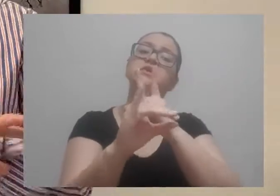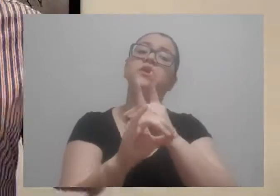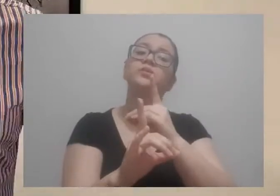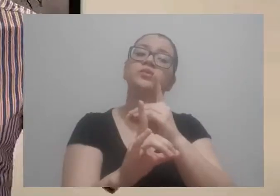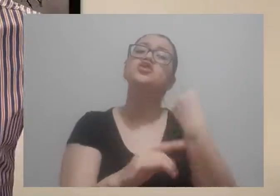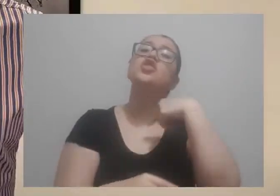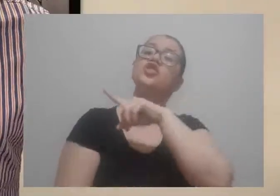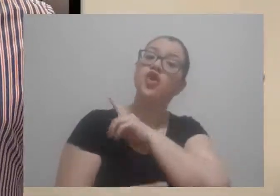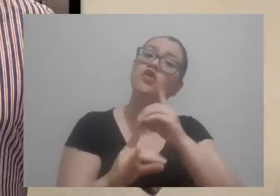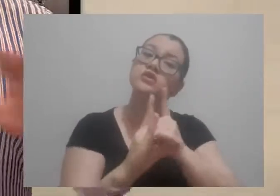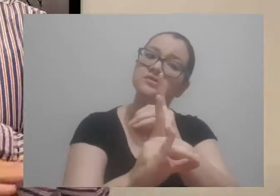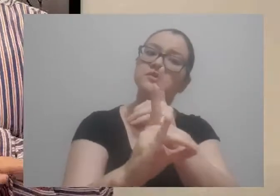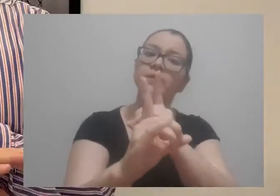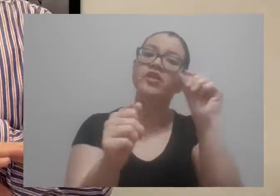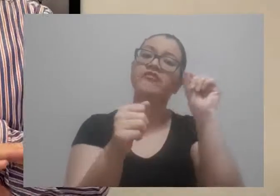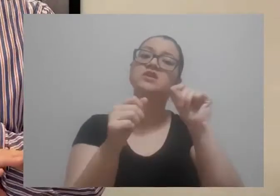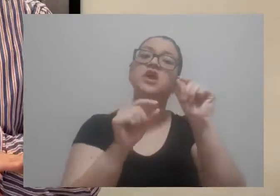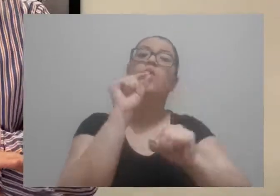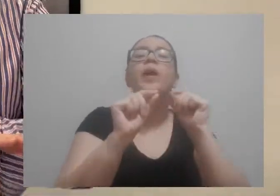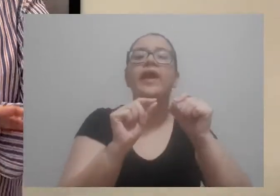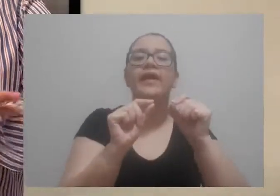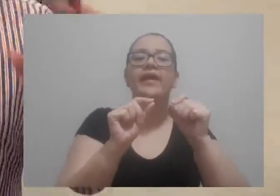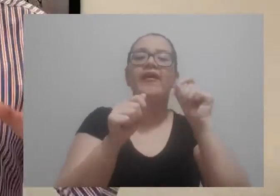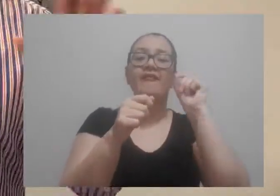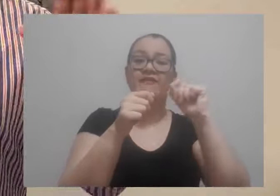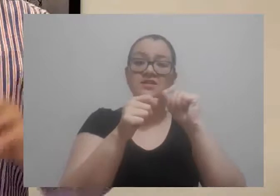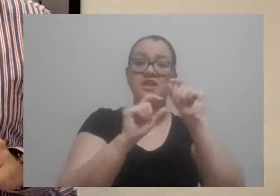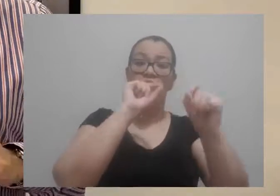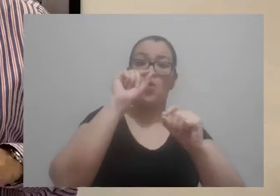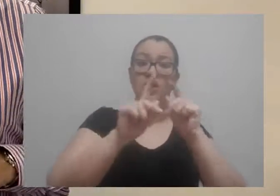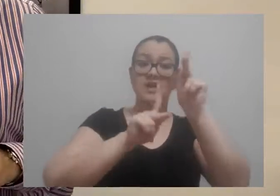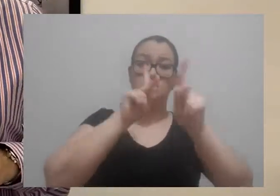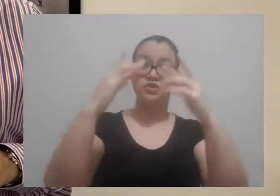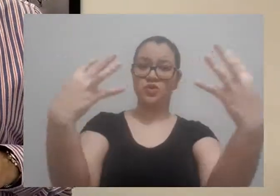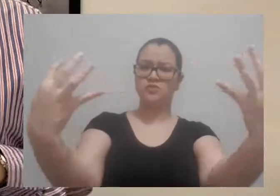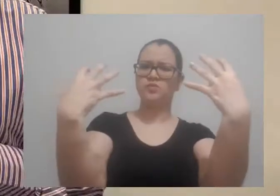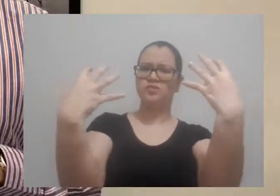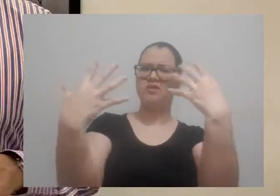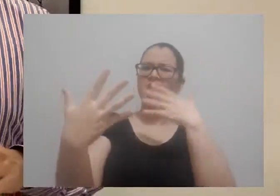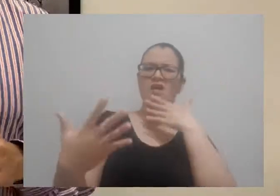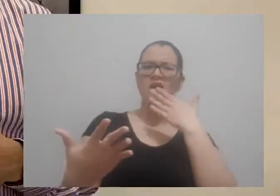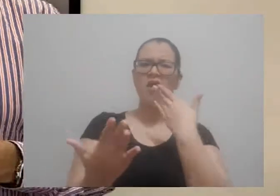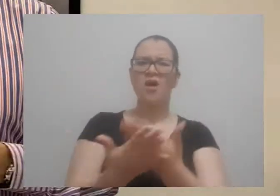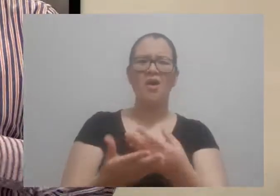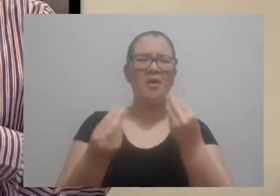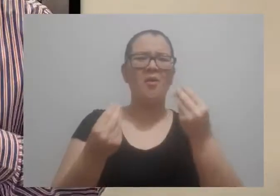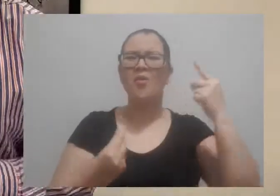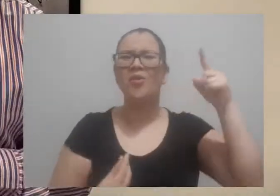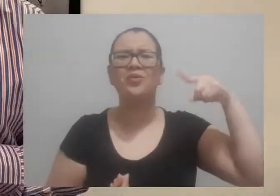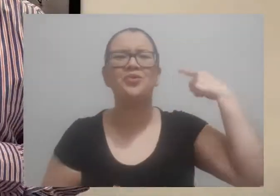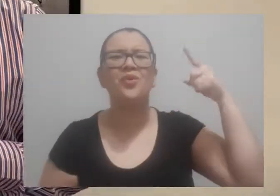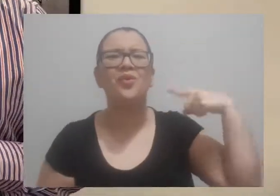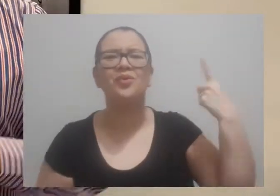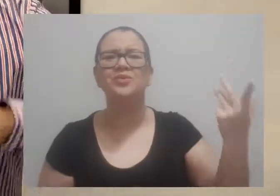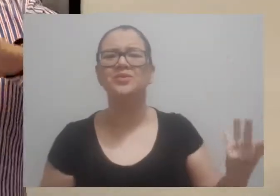coisas que as pessoas acham que não pode ser esperado de ninguém que tenha a cabeça no lugar. Pois é, ele nos convoca a uma